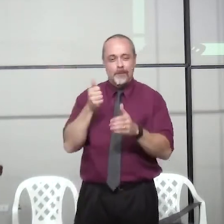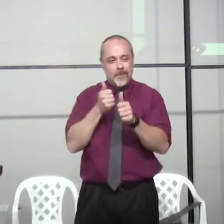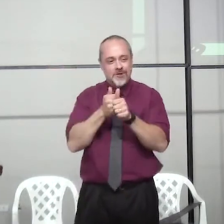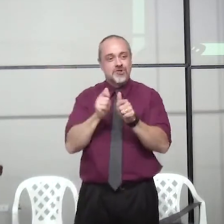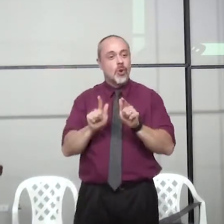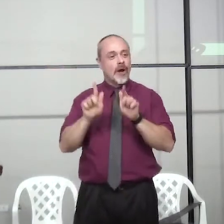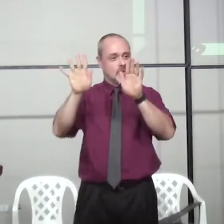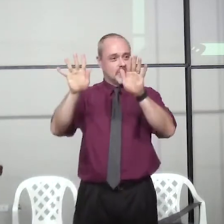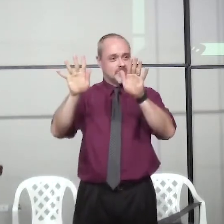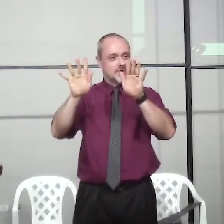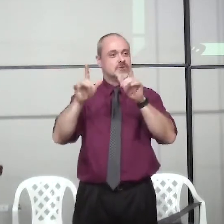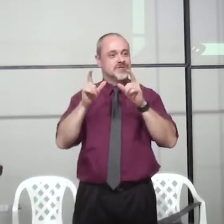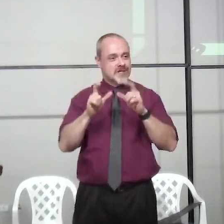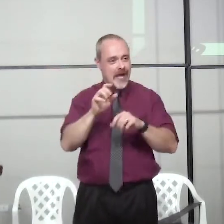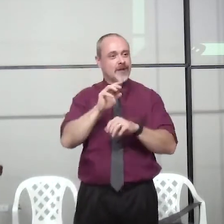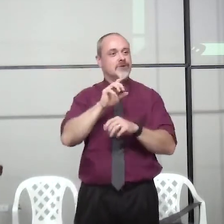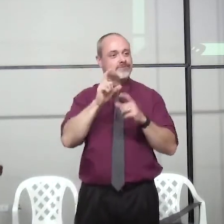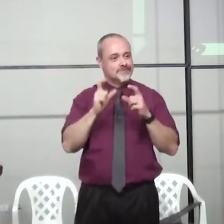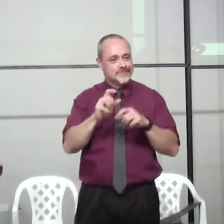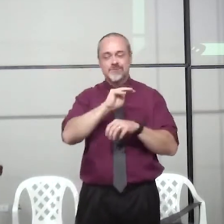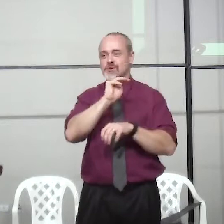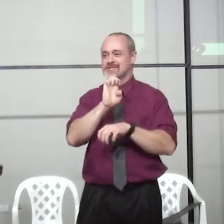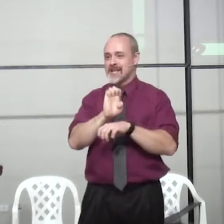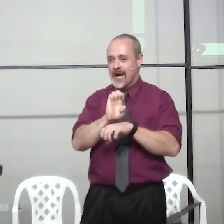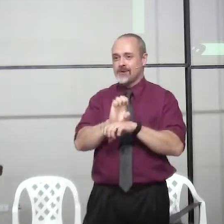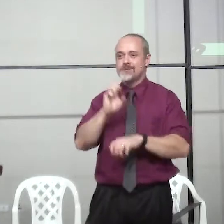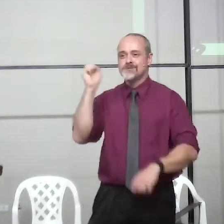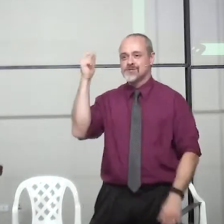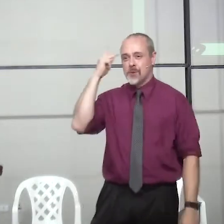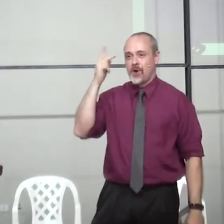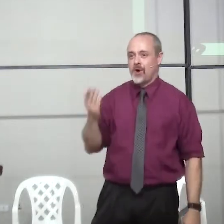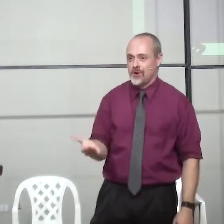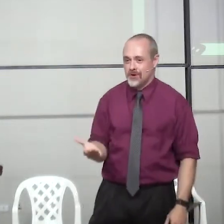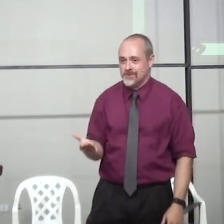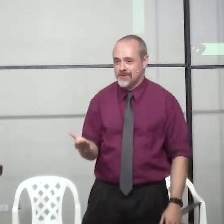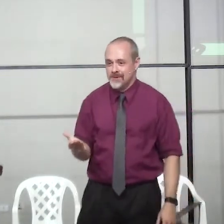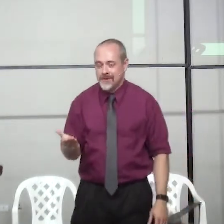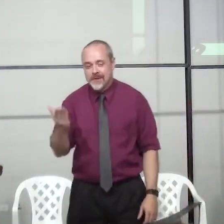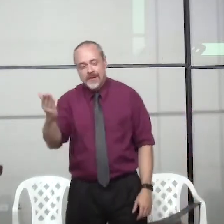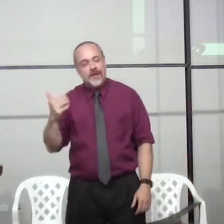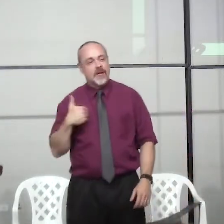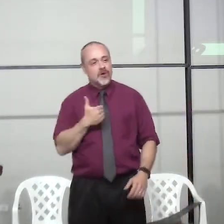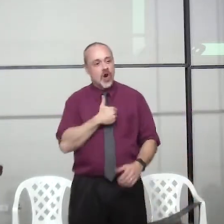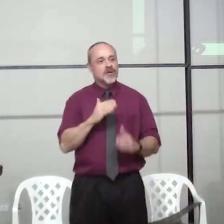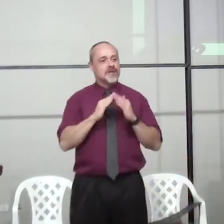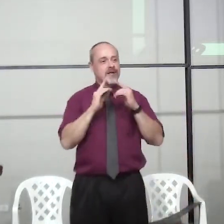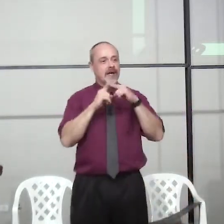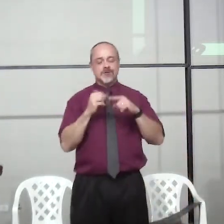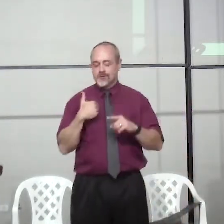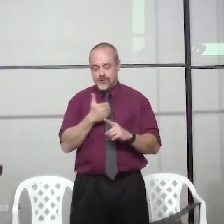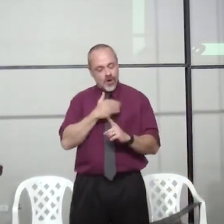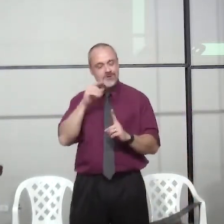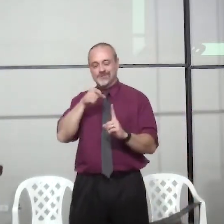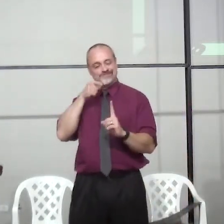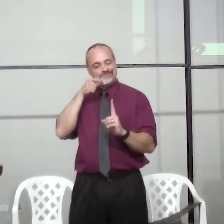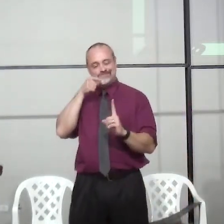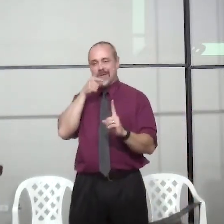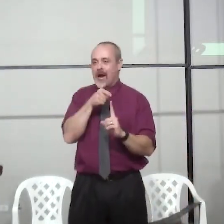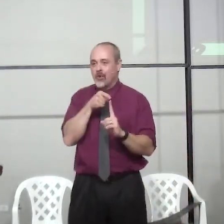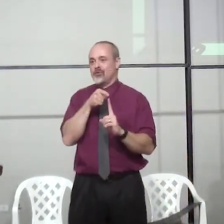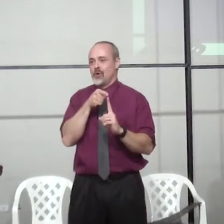Arujá, perto de Guarulhos, no estado de São Paulo. E nossa igreja, o